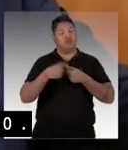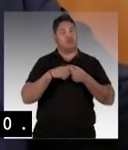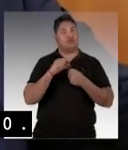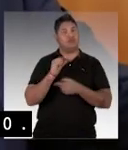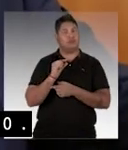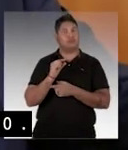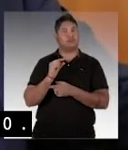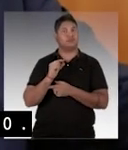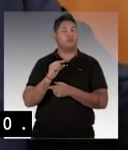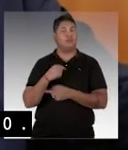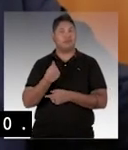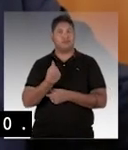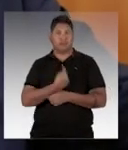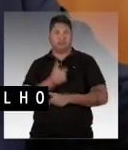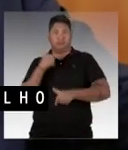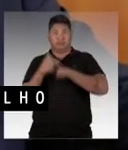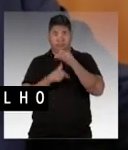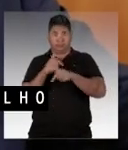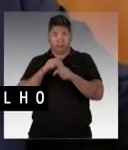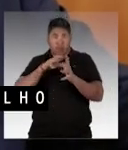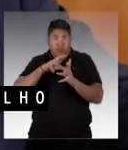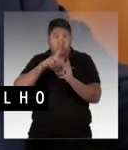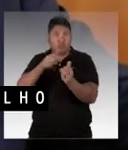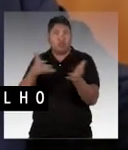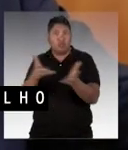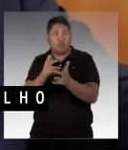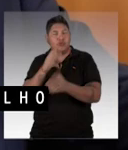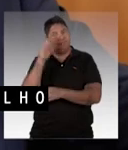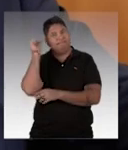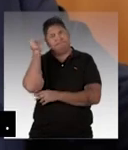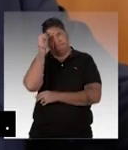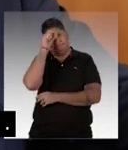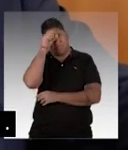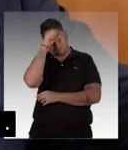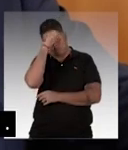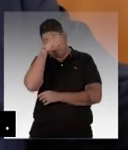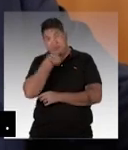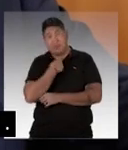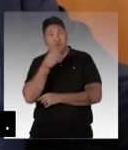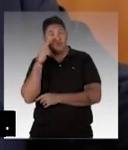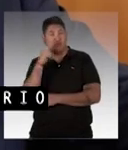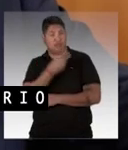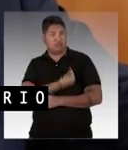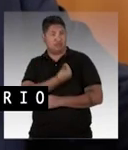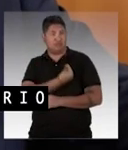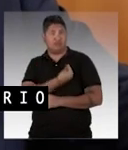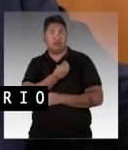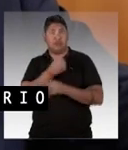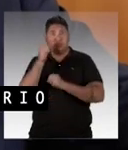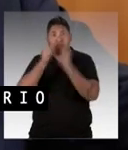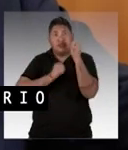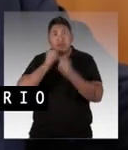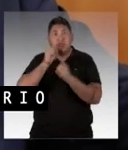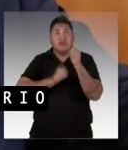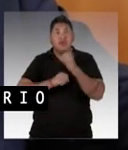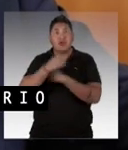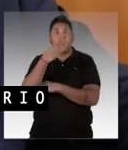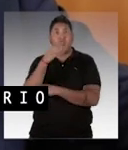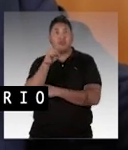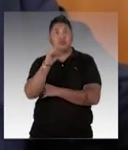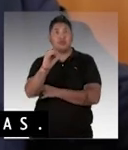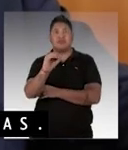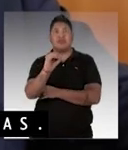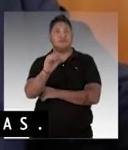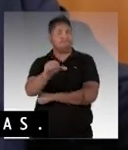retroagindo um pouco. As condições de trabalho no mundo hoje são muito difíceis. A gente vive um cenário de indústria 4.0 e